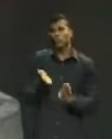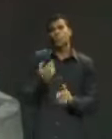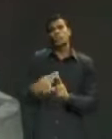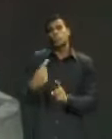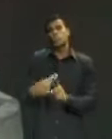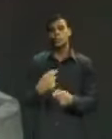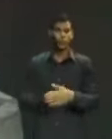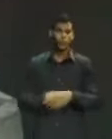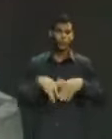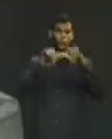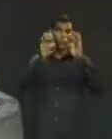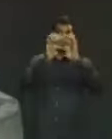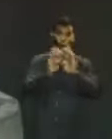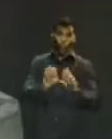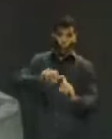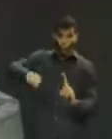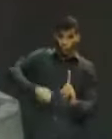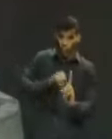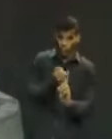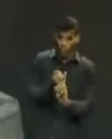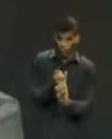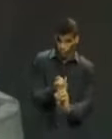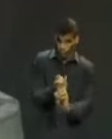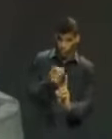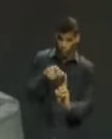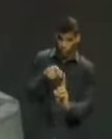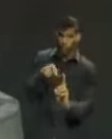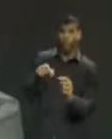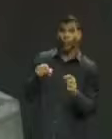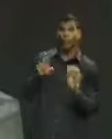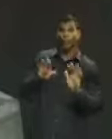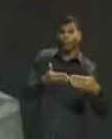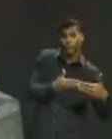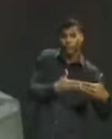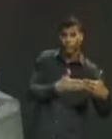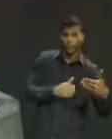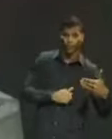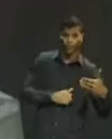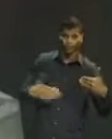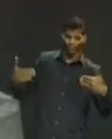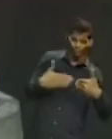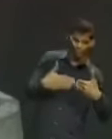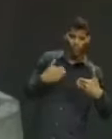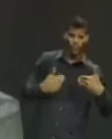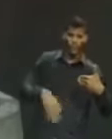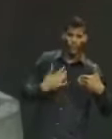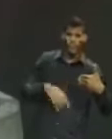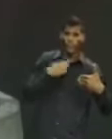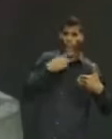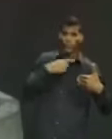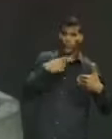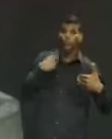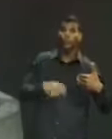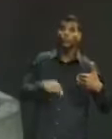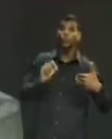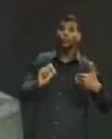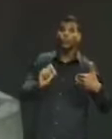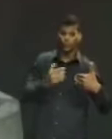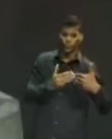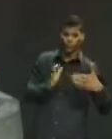estrutura da sociedade fecha portas. É necessário abrir portas.